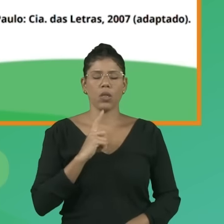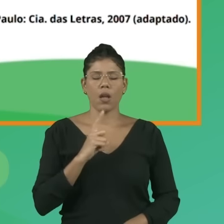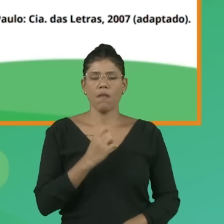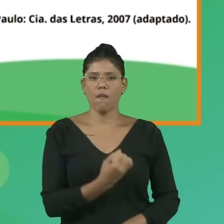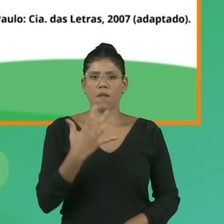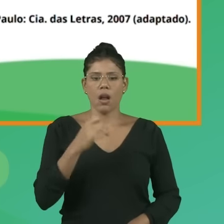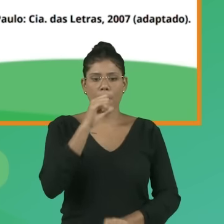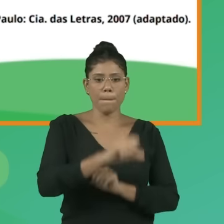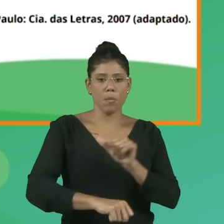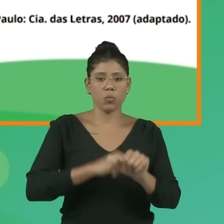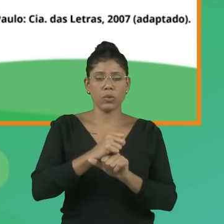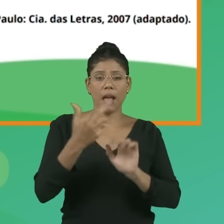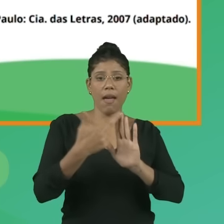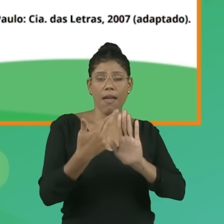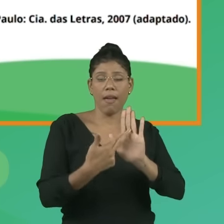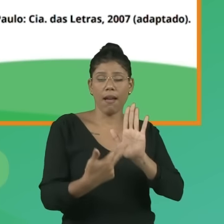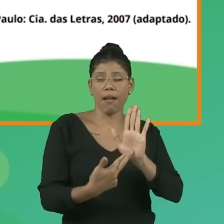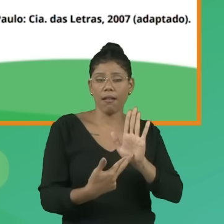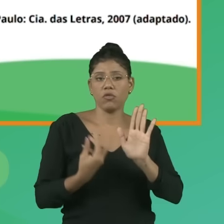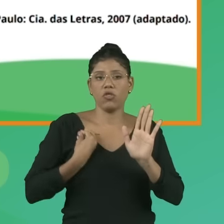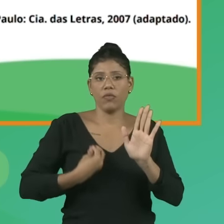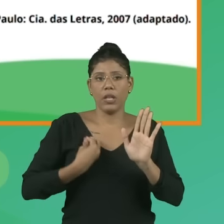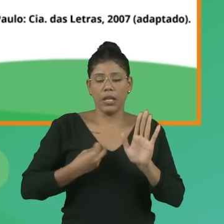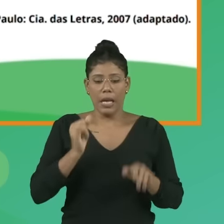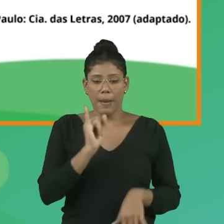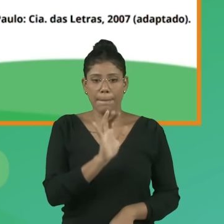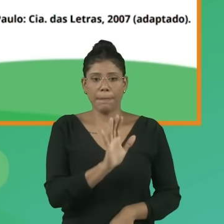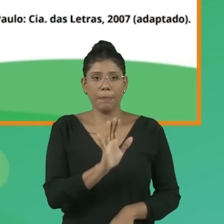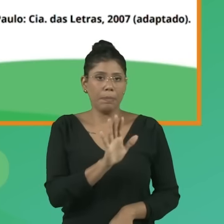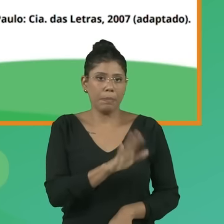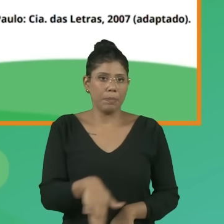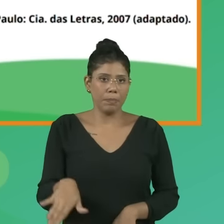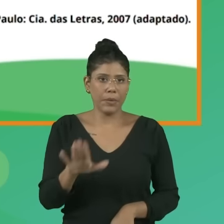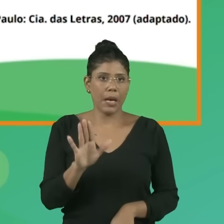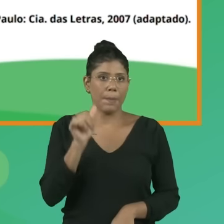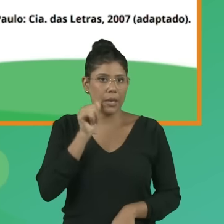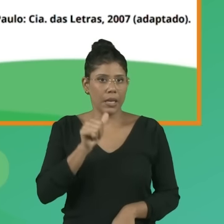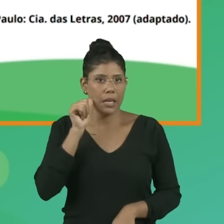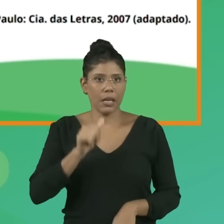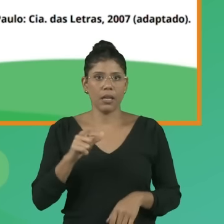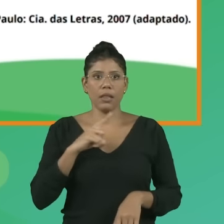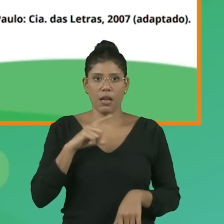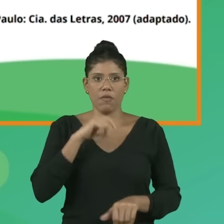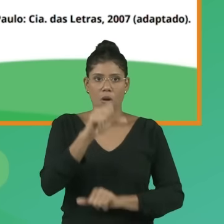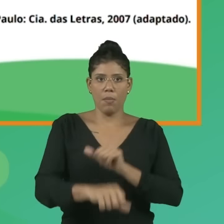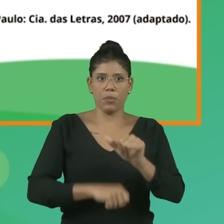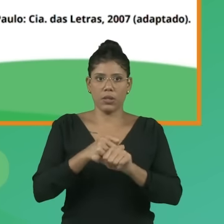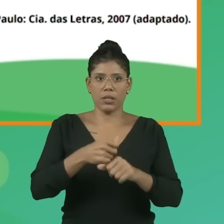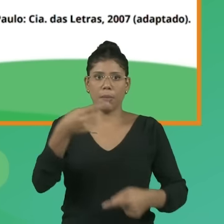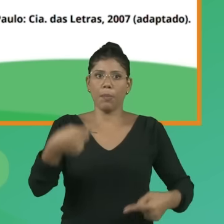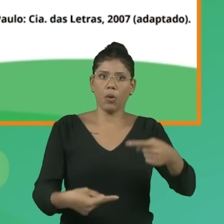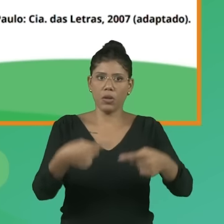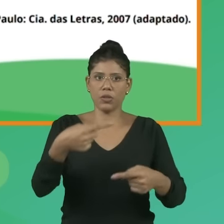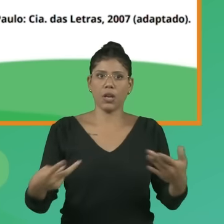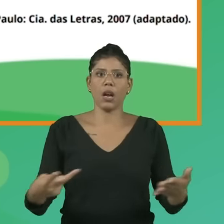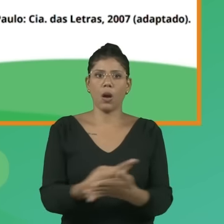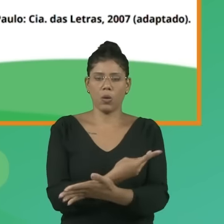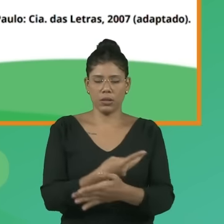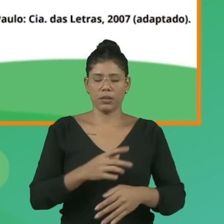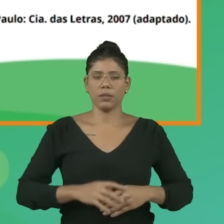no modo de viver dessas meninas. Então, teve uma transformação política causada por essa